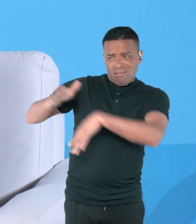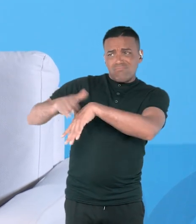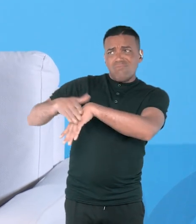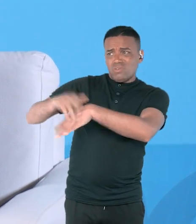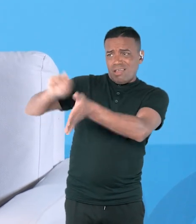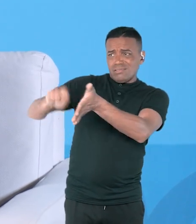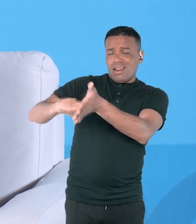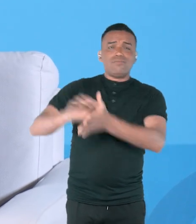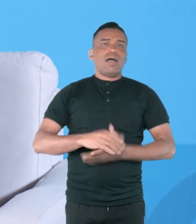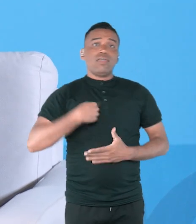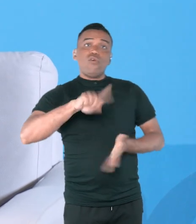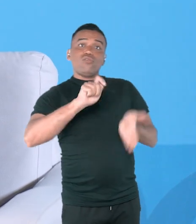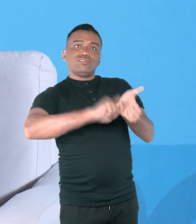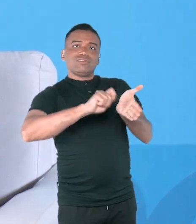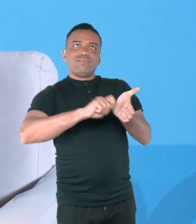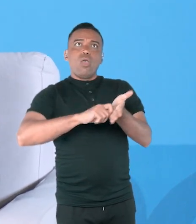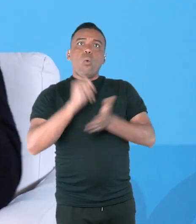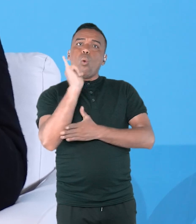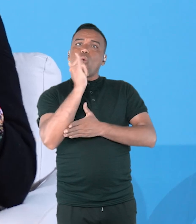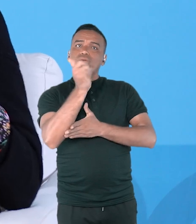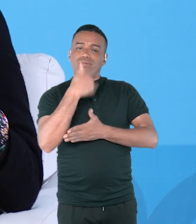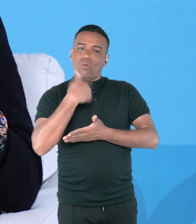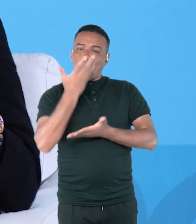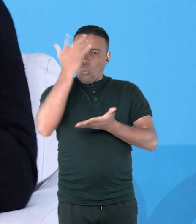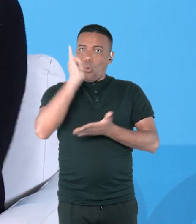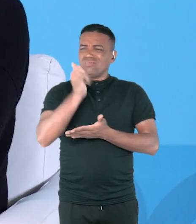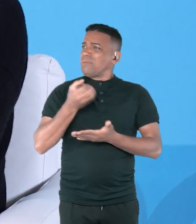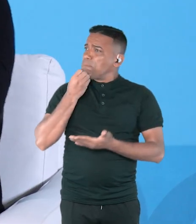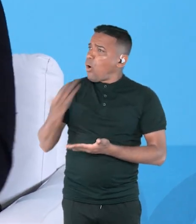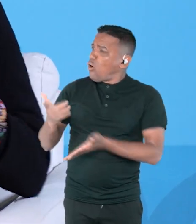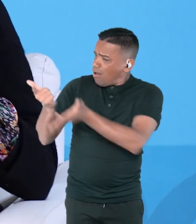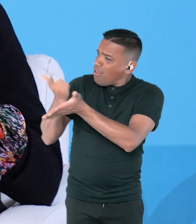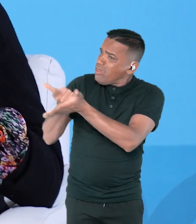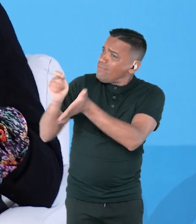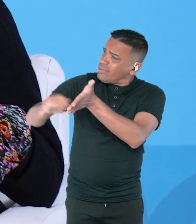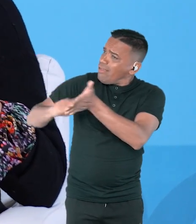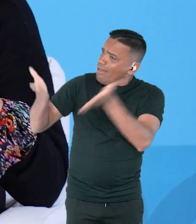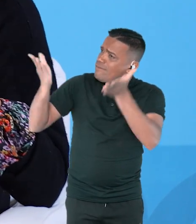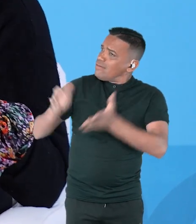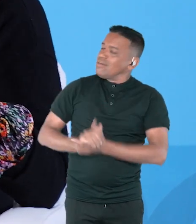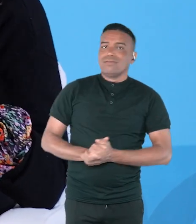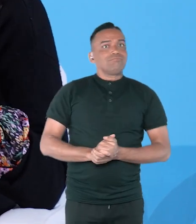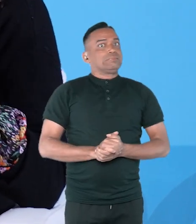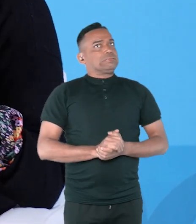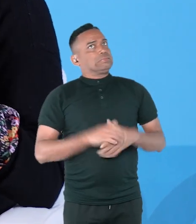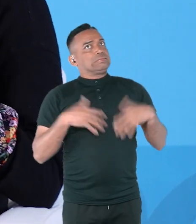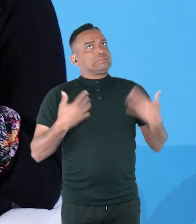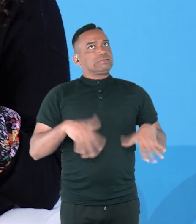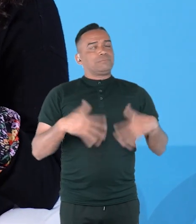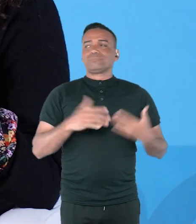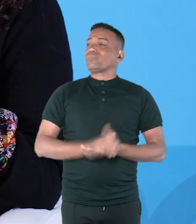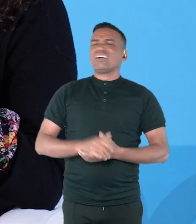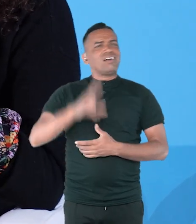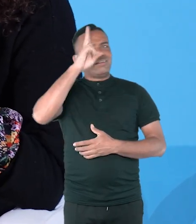um para a gente ver? Aí eu escrevi o que seria eu contando. Ele falou, é bom, por que você não escreve o livro? Aí eu